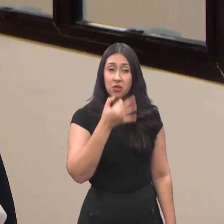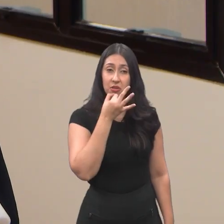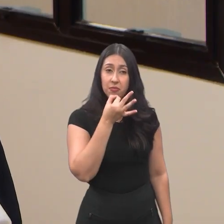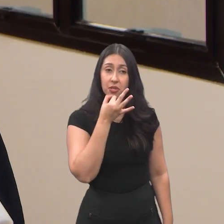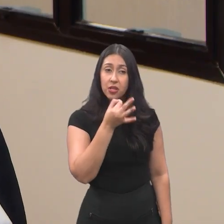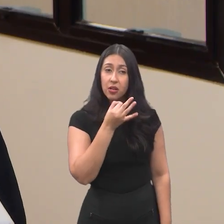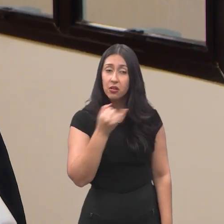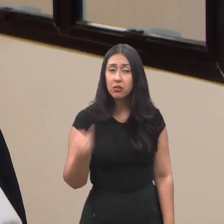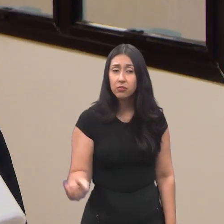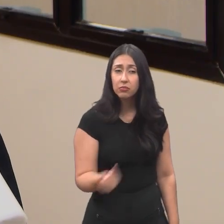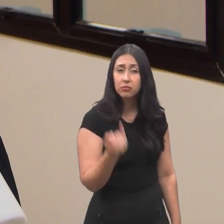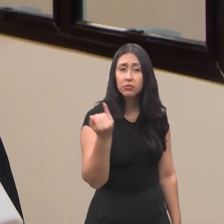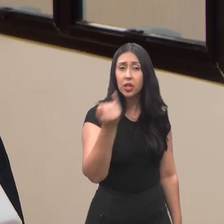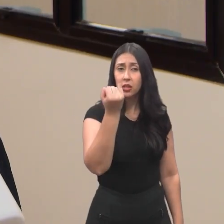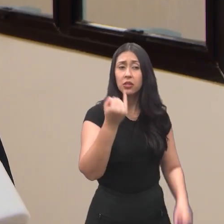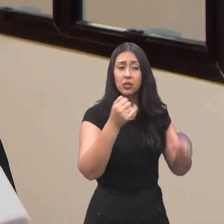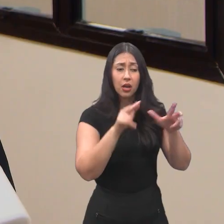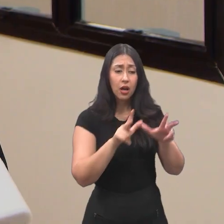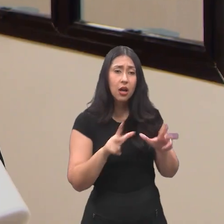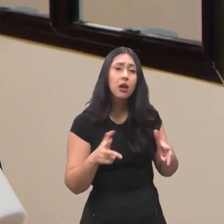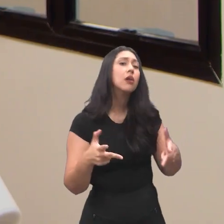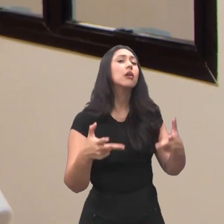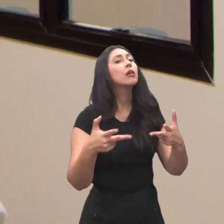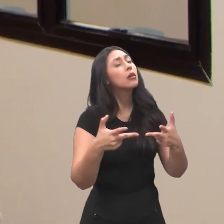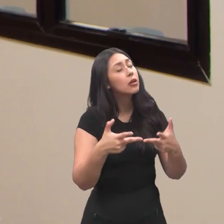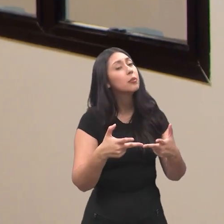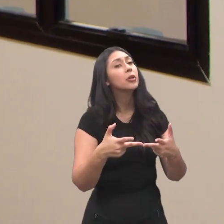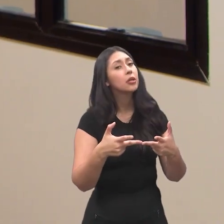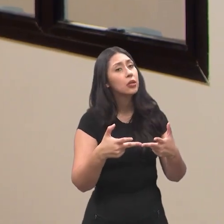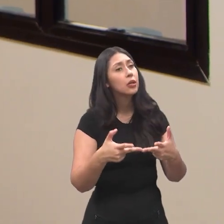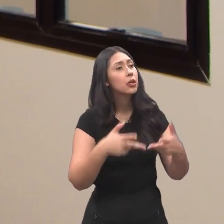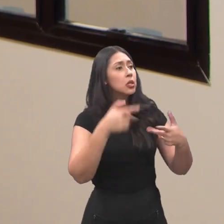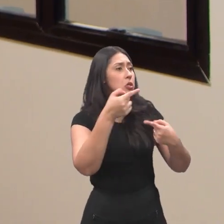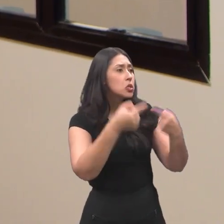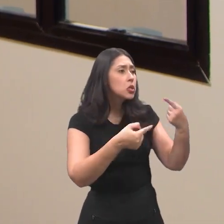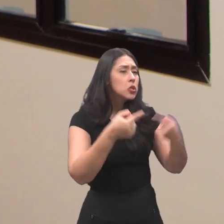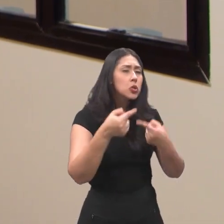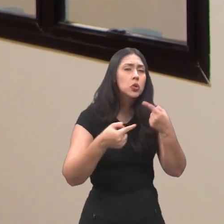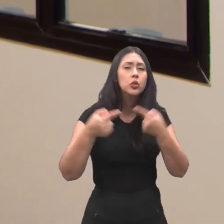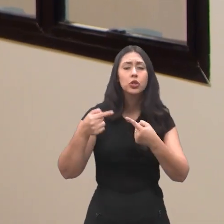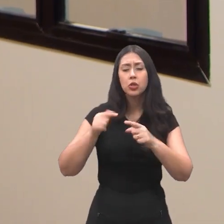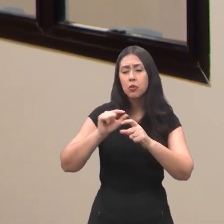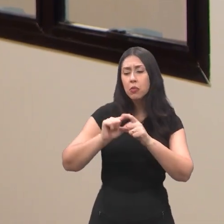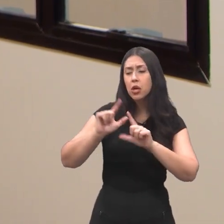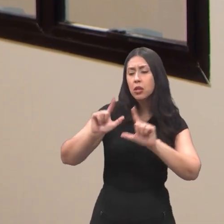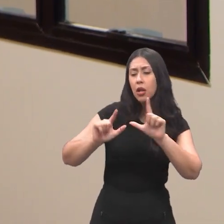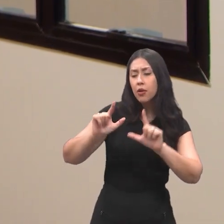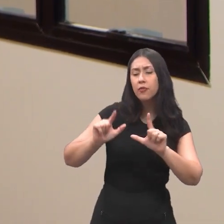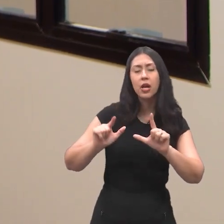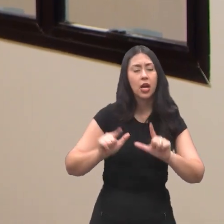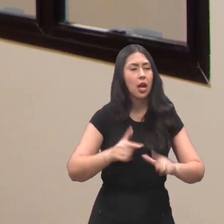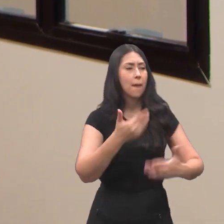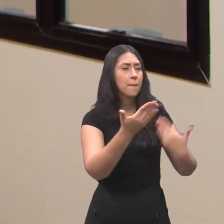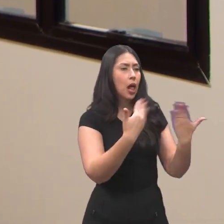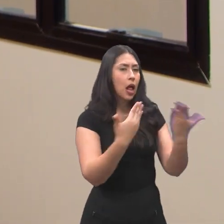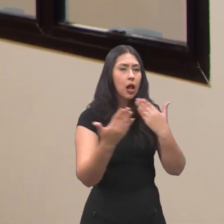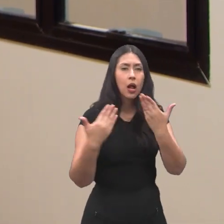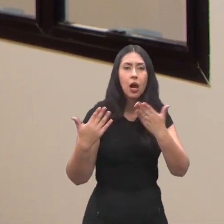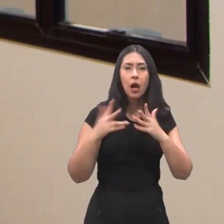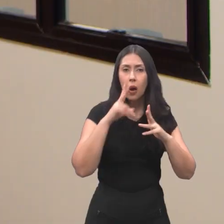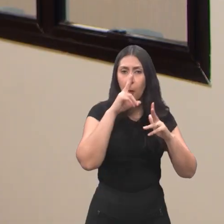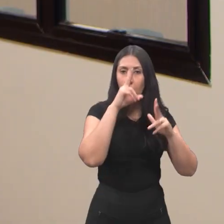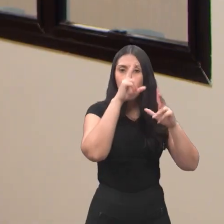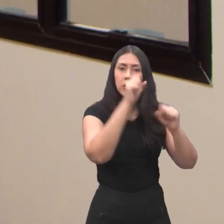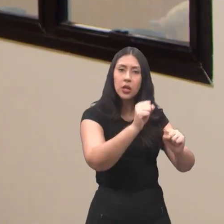Eu acho que o mais importante é a Câmara, além de fazer a discussão pela TV Câmara, abrir os